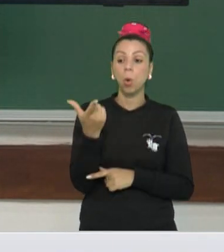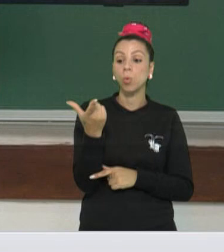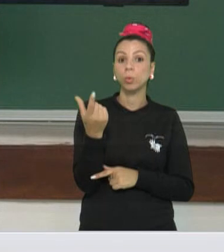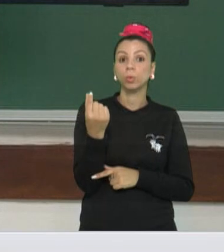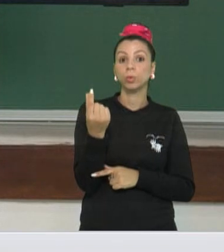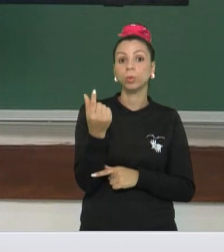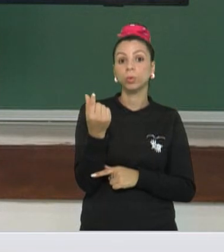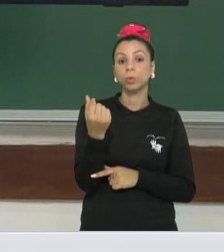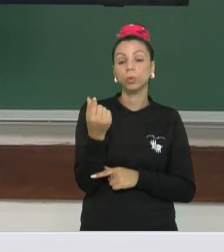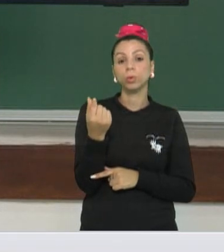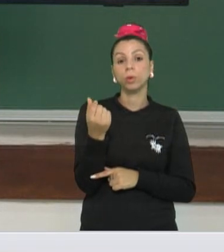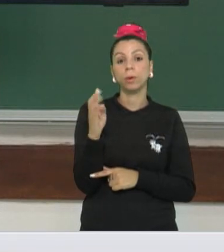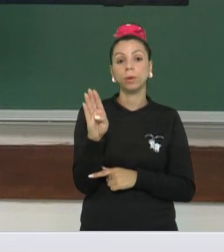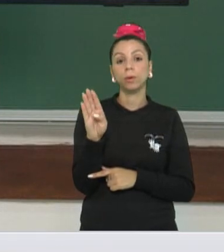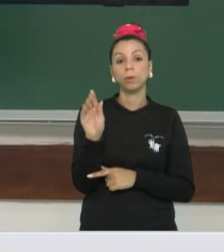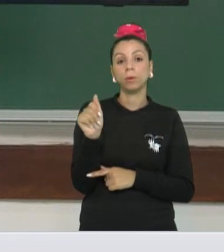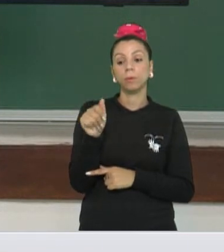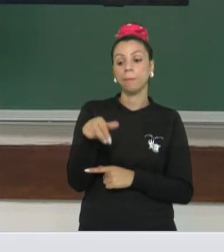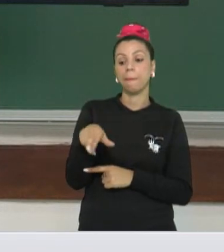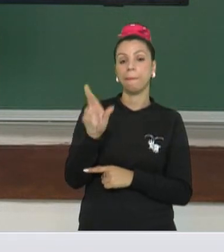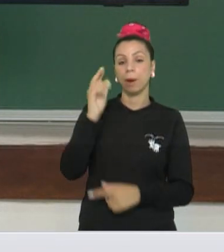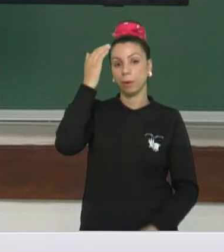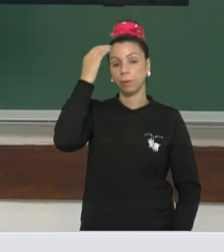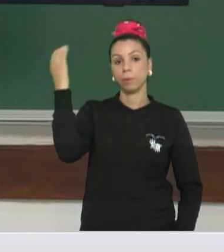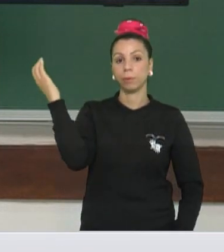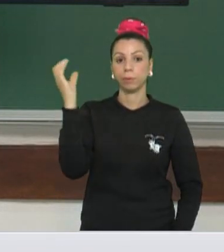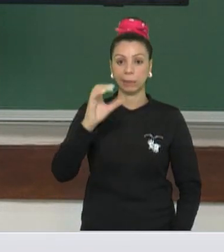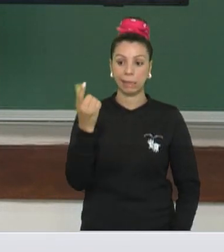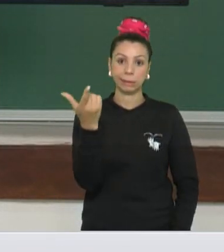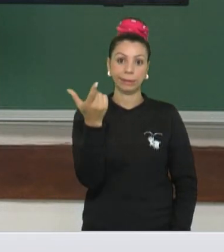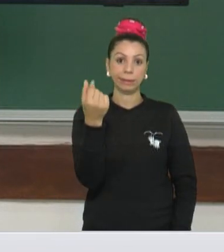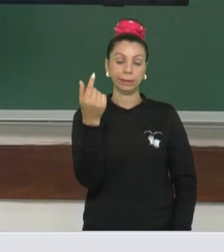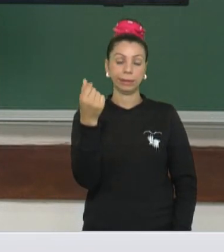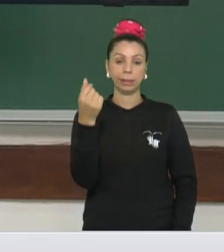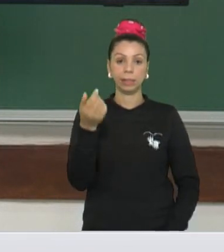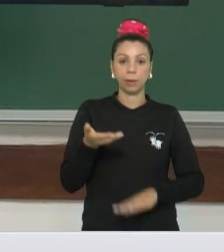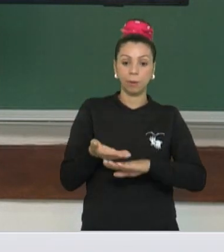dos bares em Curitiba foi de